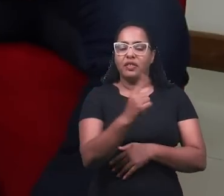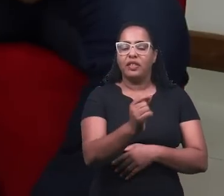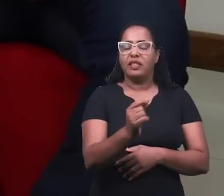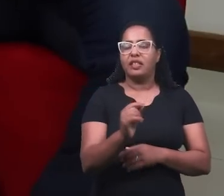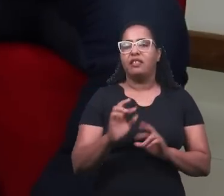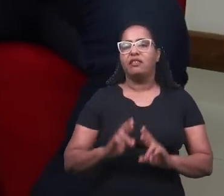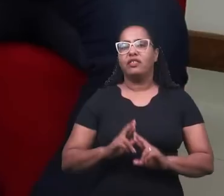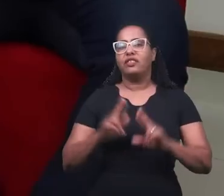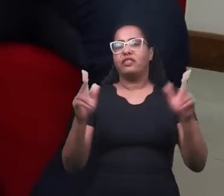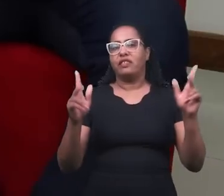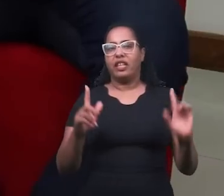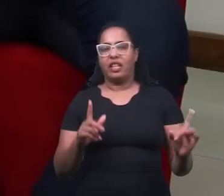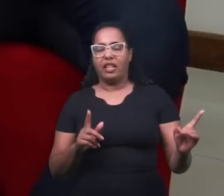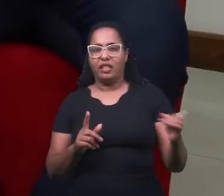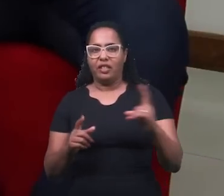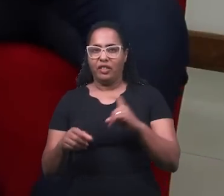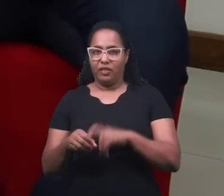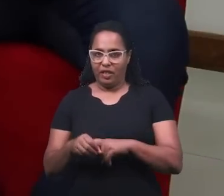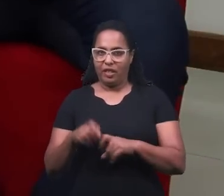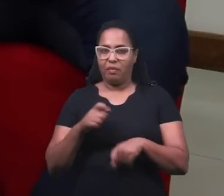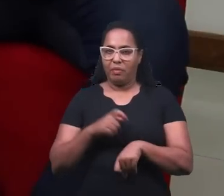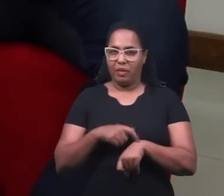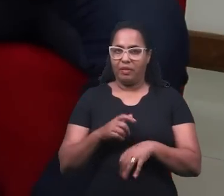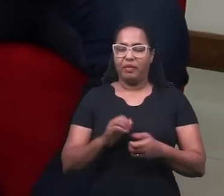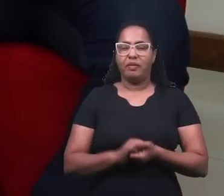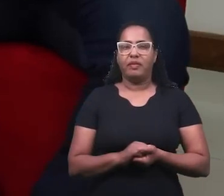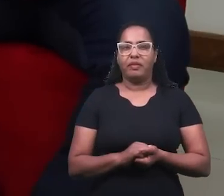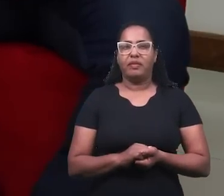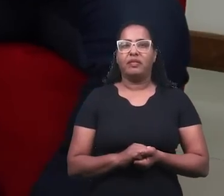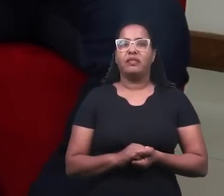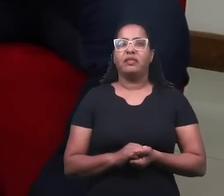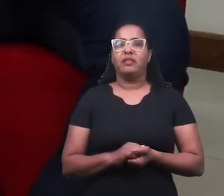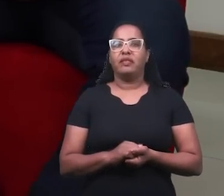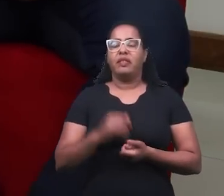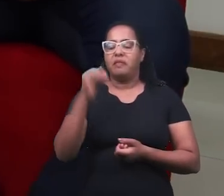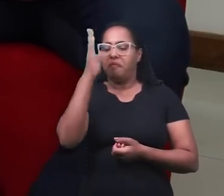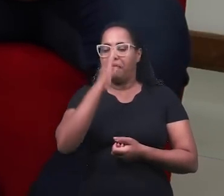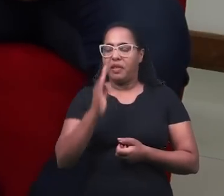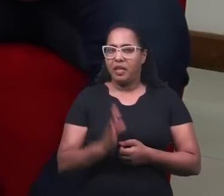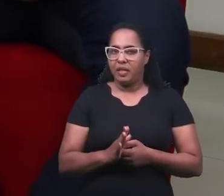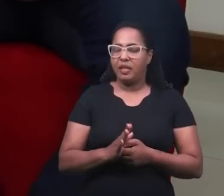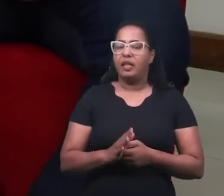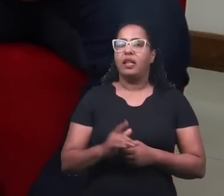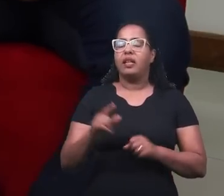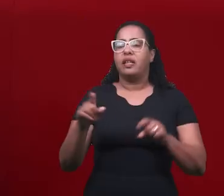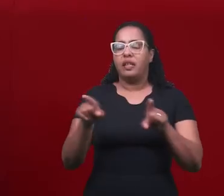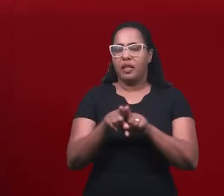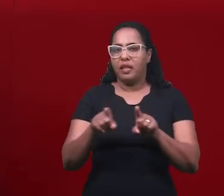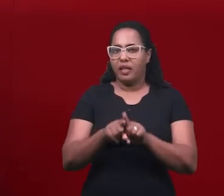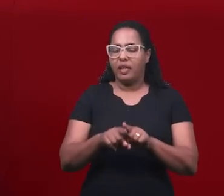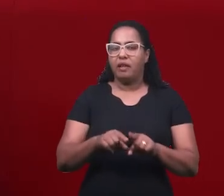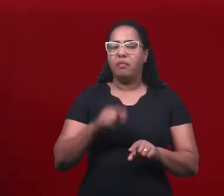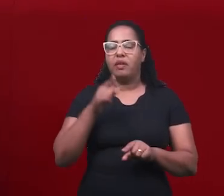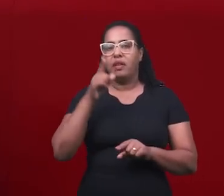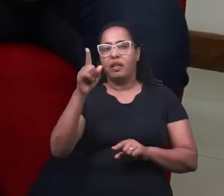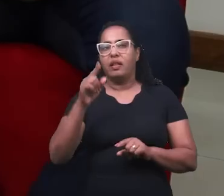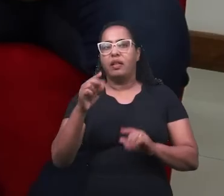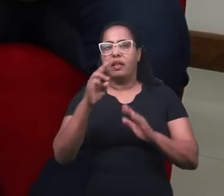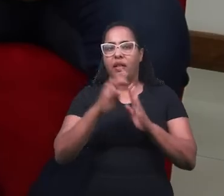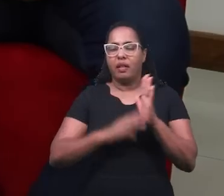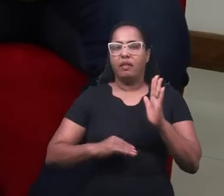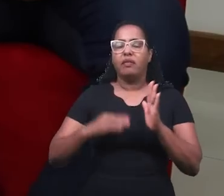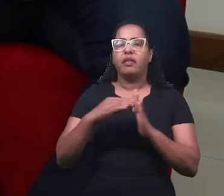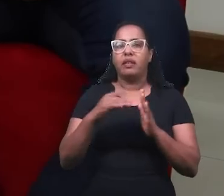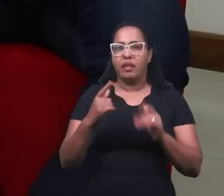estou saindo daqui diferente da maneira que eu entrei. Neozelandeses que estão tendo essa experiência. Brasileiros e neozelandeses. Nós temos 5 irmãos